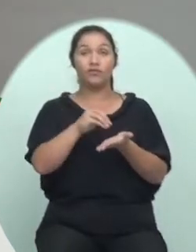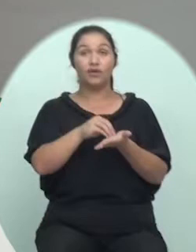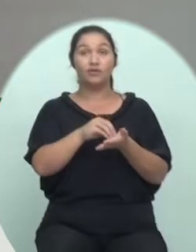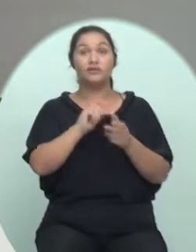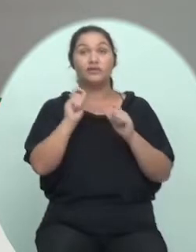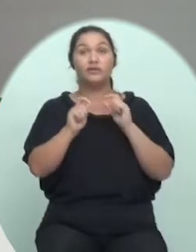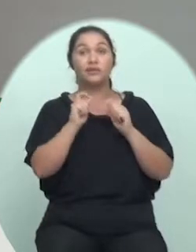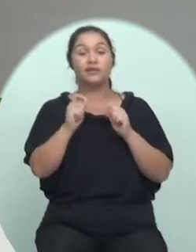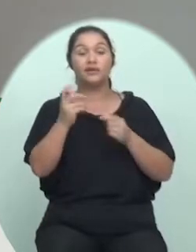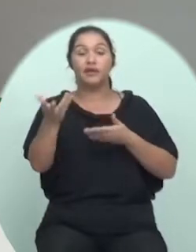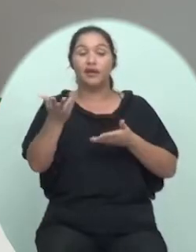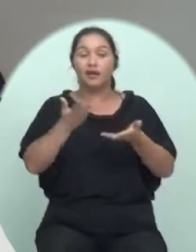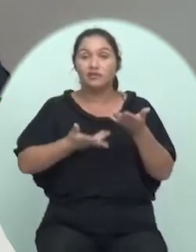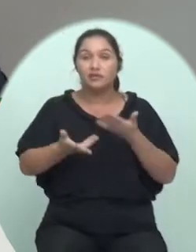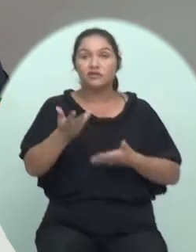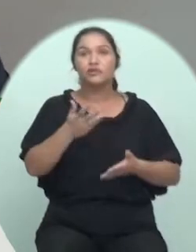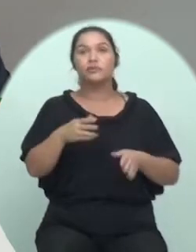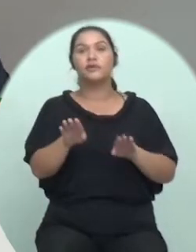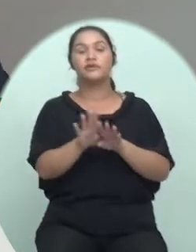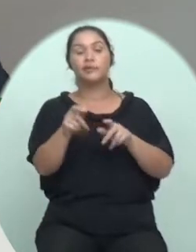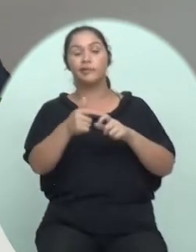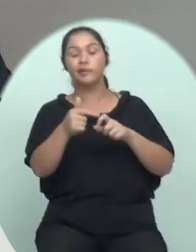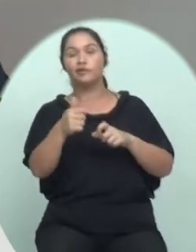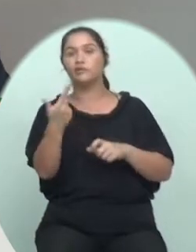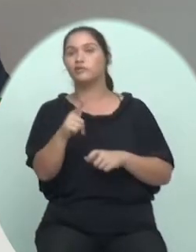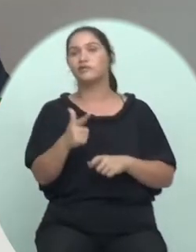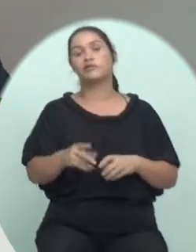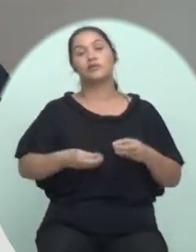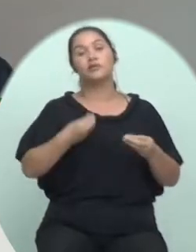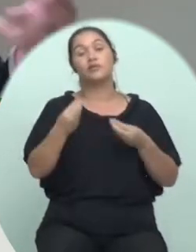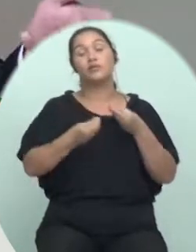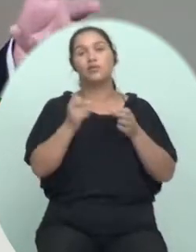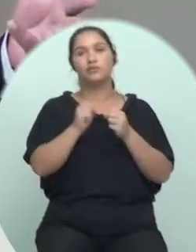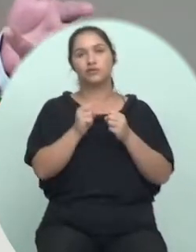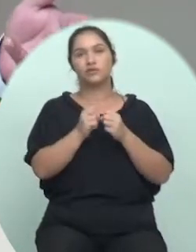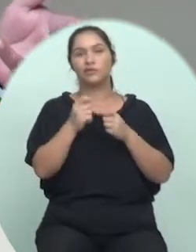manhã. Então, essas coisas a gente tem que trabalhar em cima para tentar melhorar,